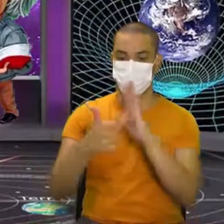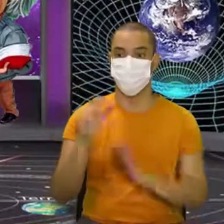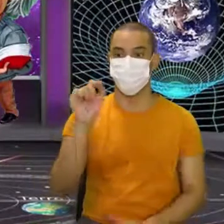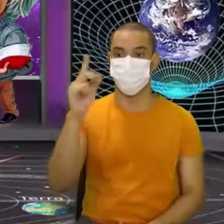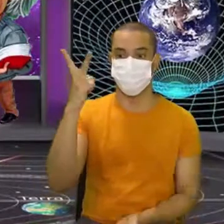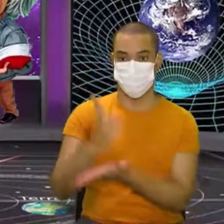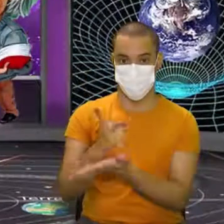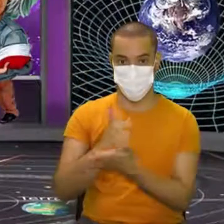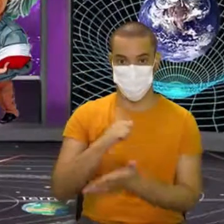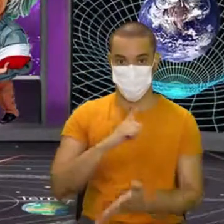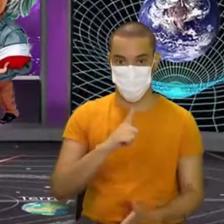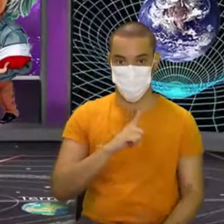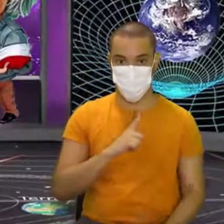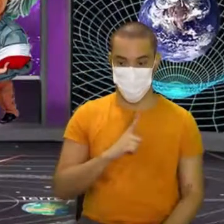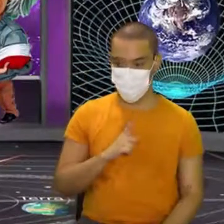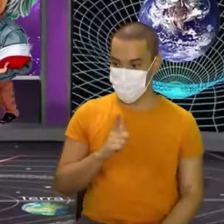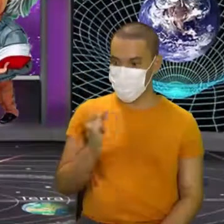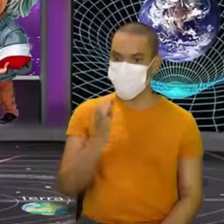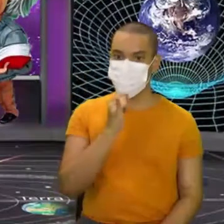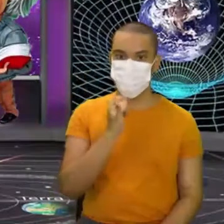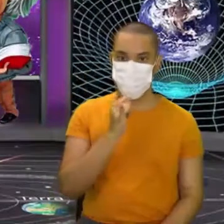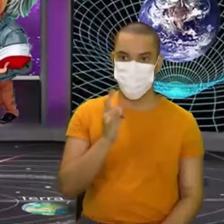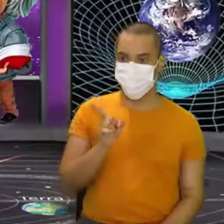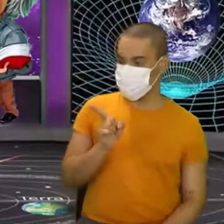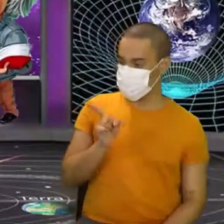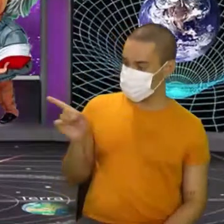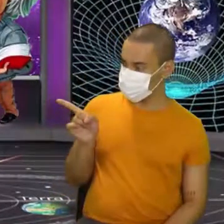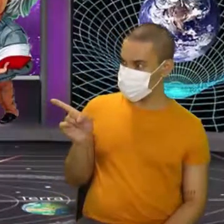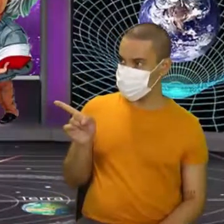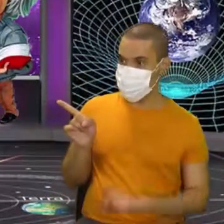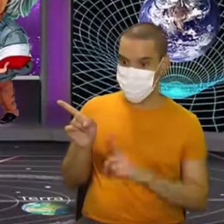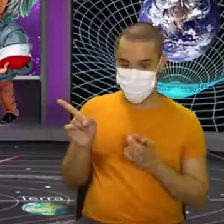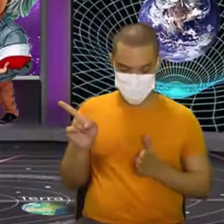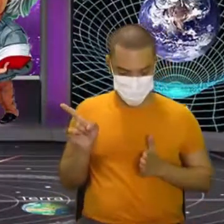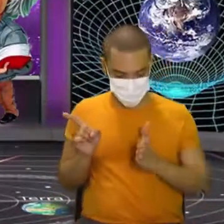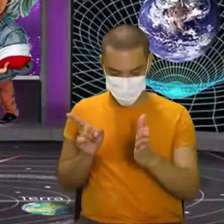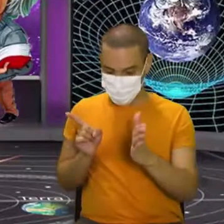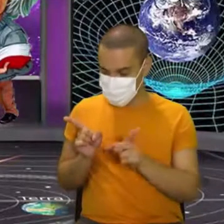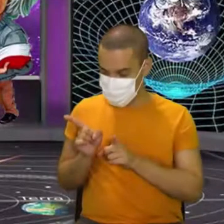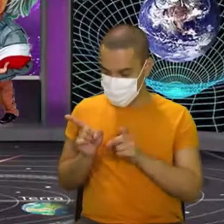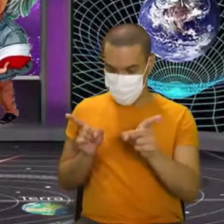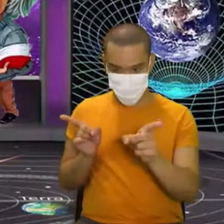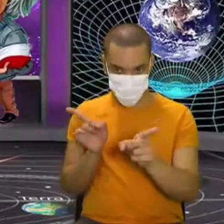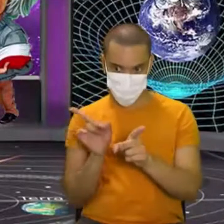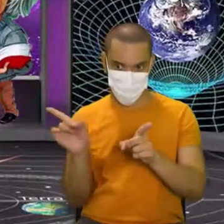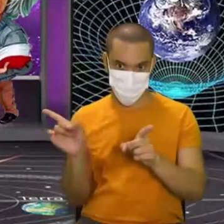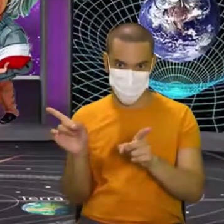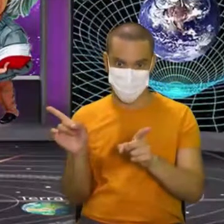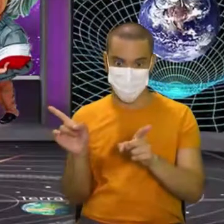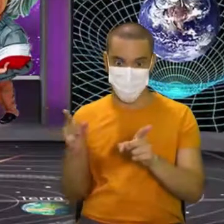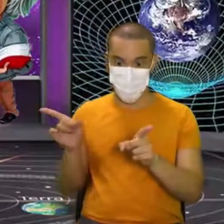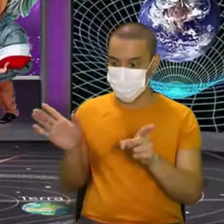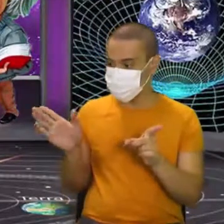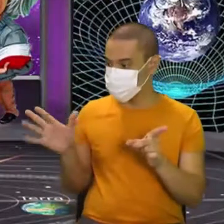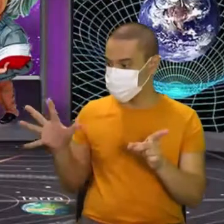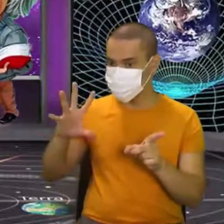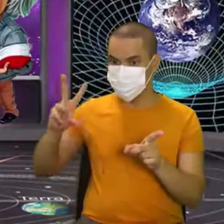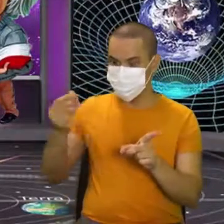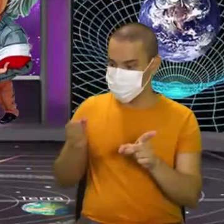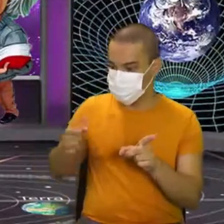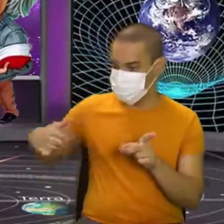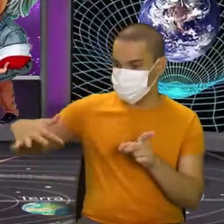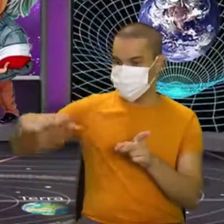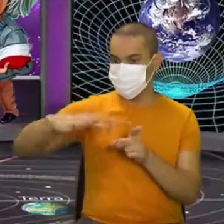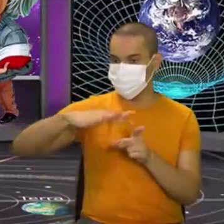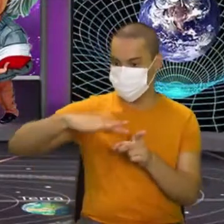campo nessa direção e a carga se movendo aqui eu tenho 90 graus certo só que aqui é um plano Como assim um plano tudo que tá nessa